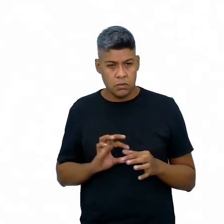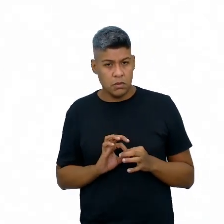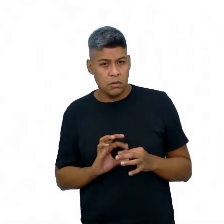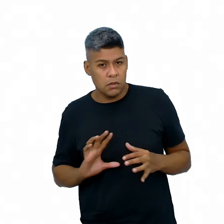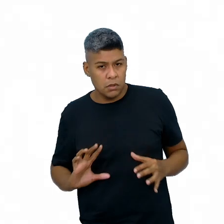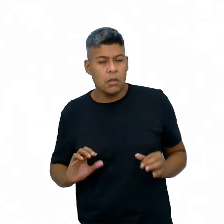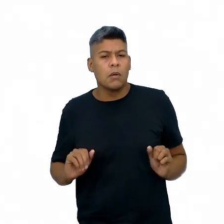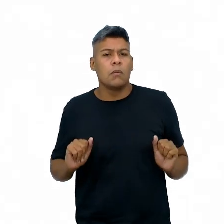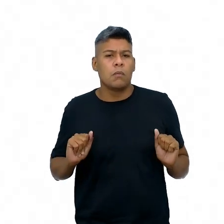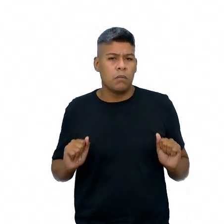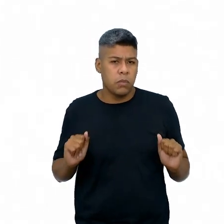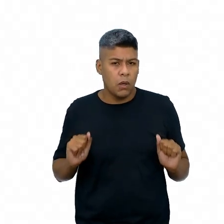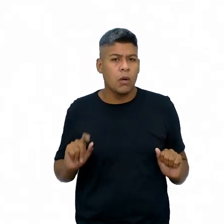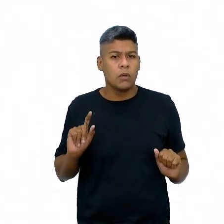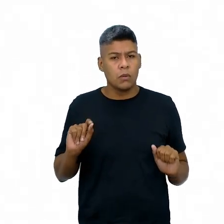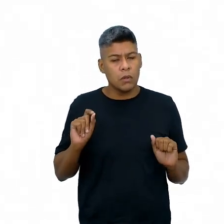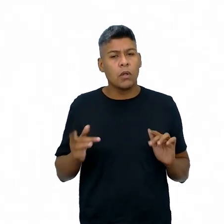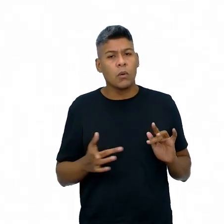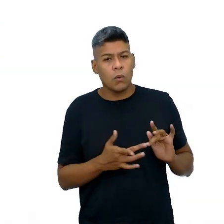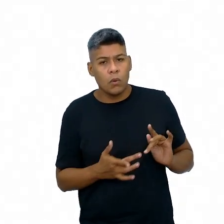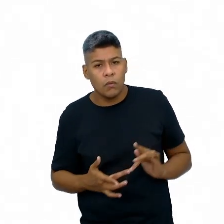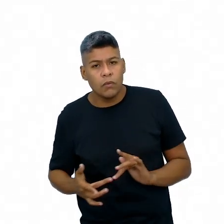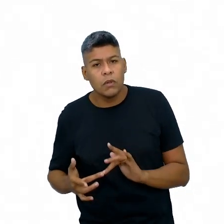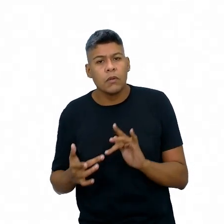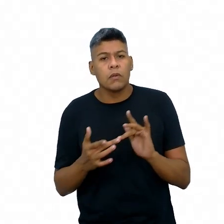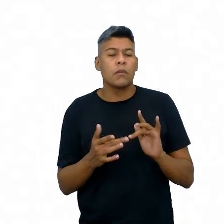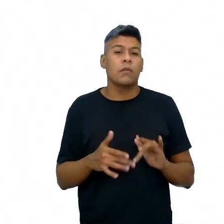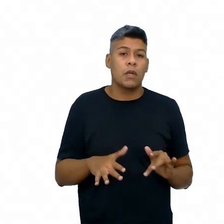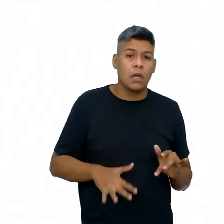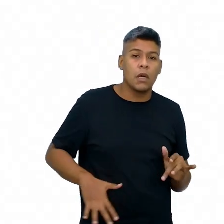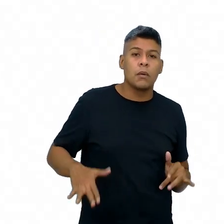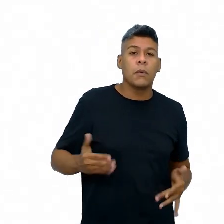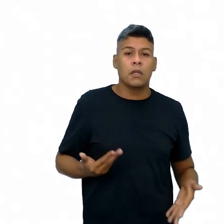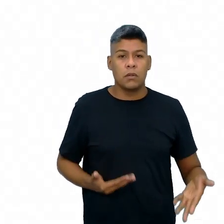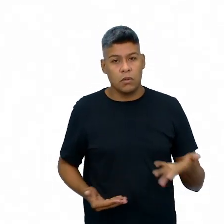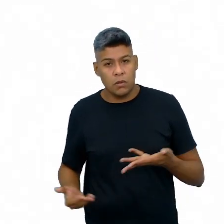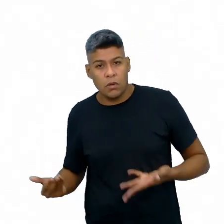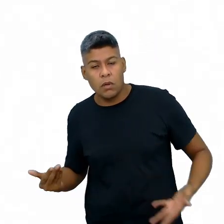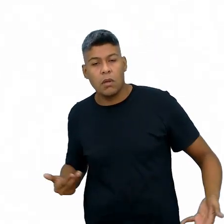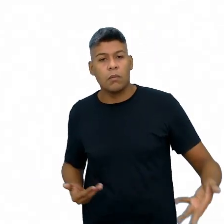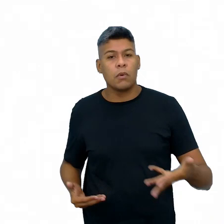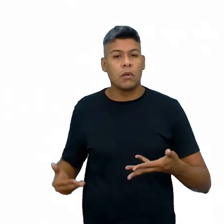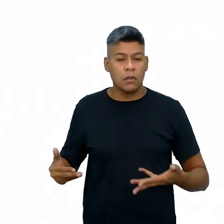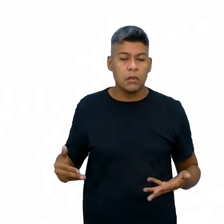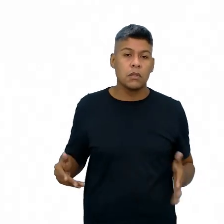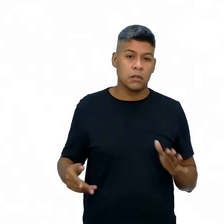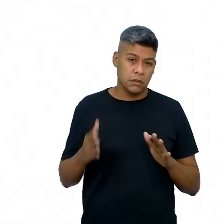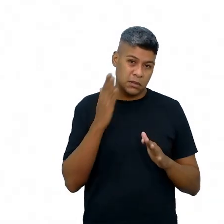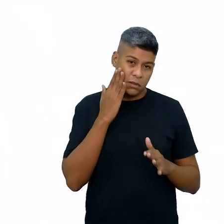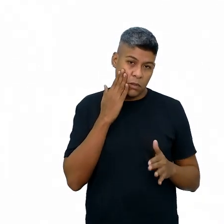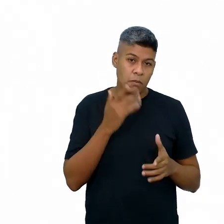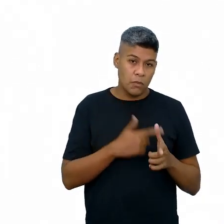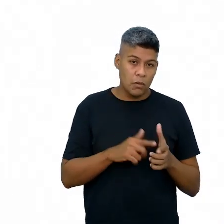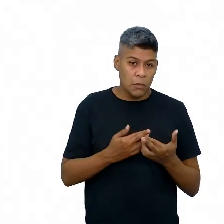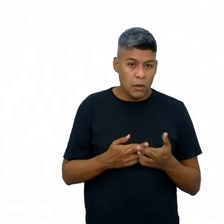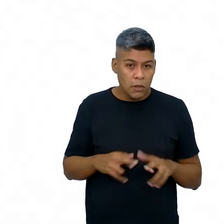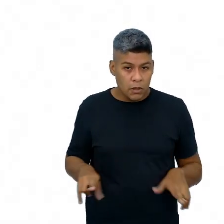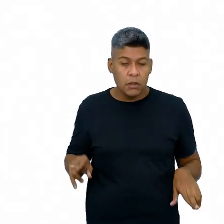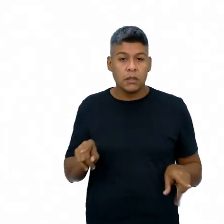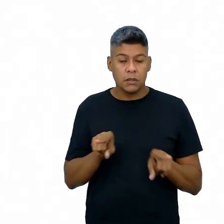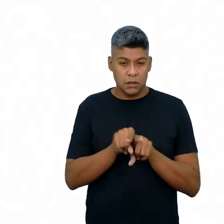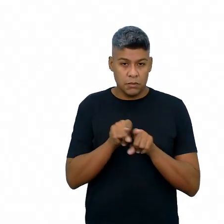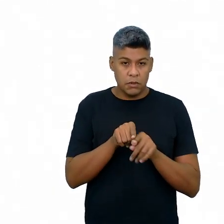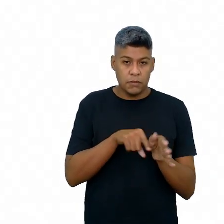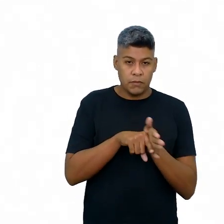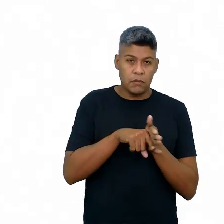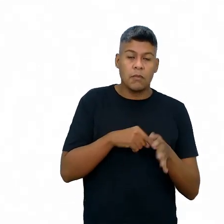que eles possam conviver num ambiente colaborativo envolvendo a resolução de problema, a